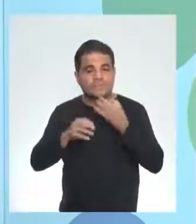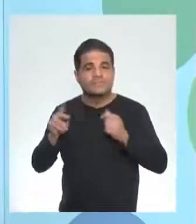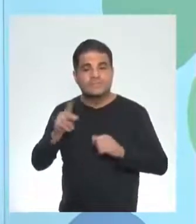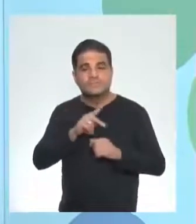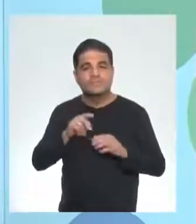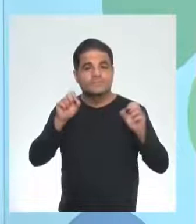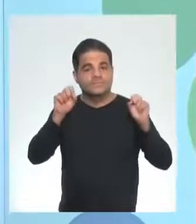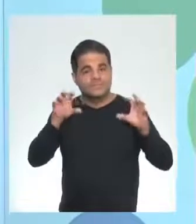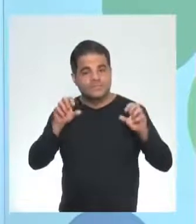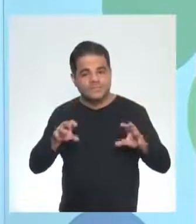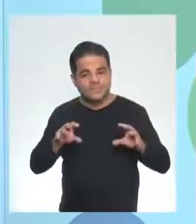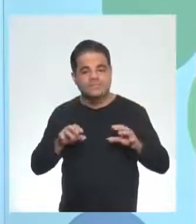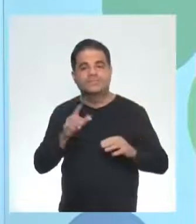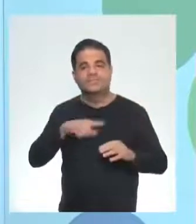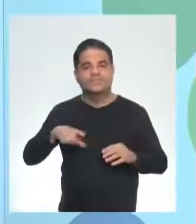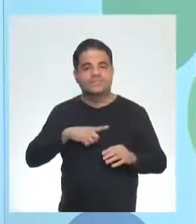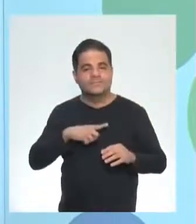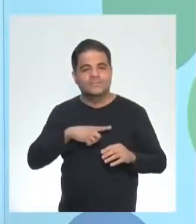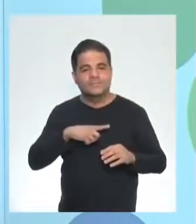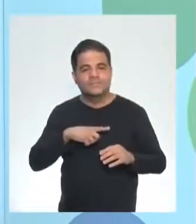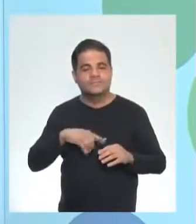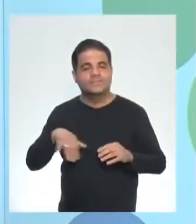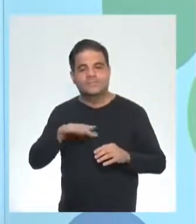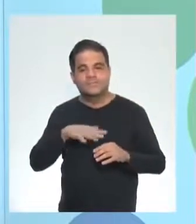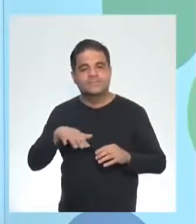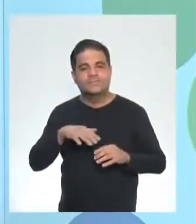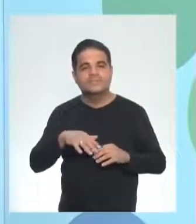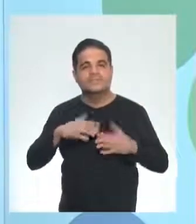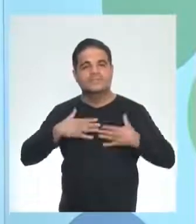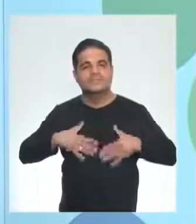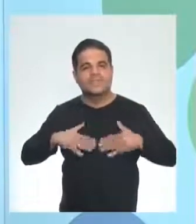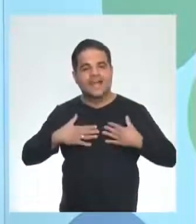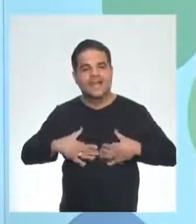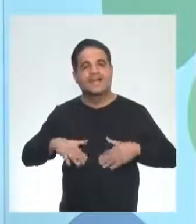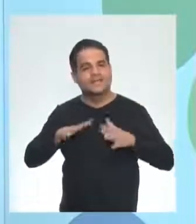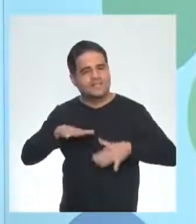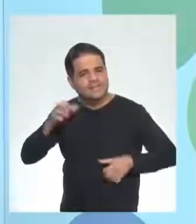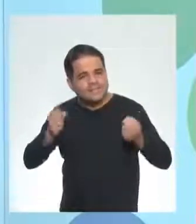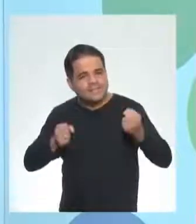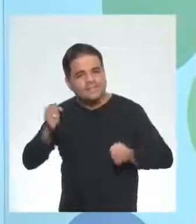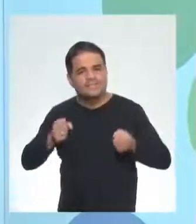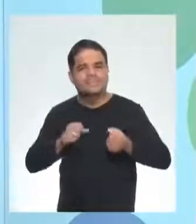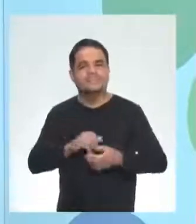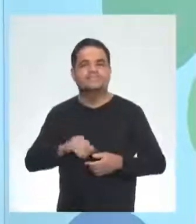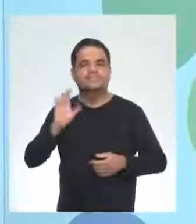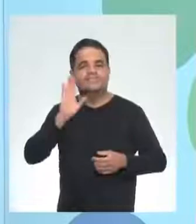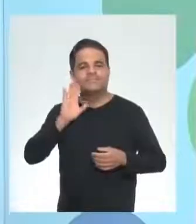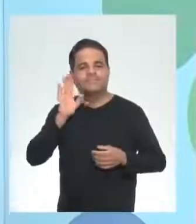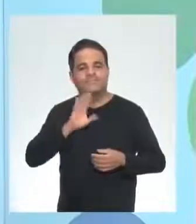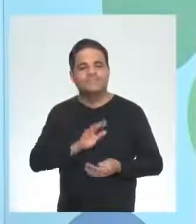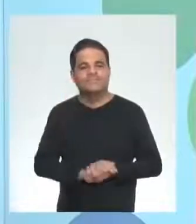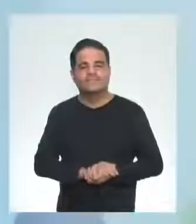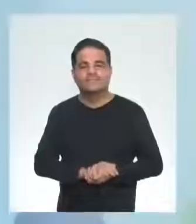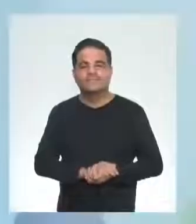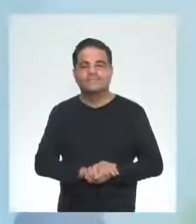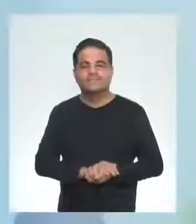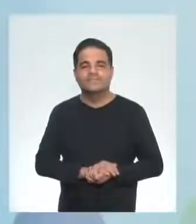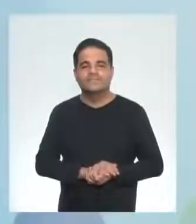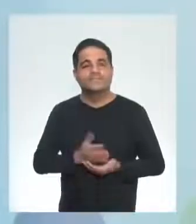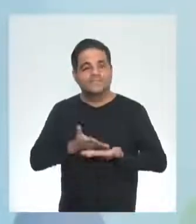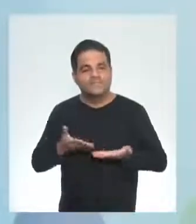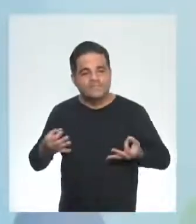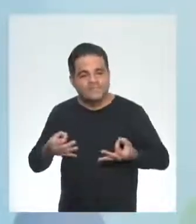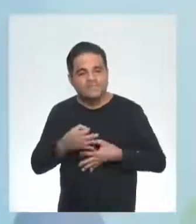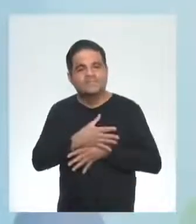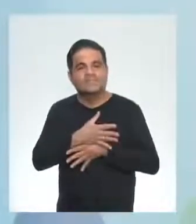né? Farol alto também tem, causa aquele desconforto, né? Na hora que você está dirigindo. Bacana aí. Exato. Legal. Isso aí, vamos ficando